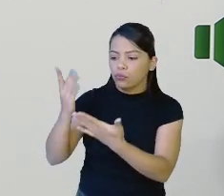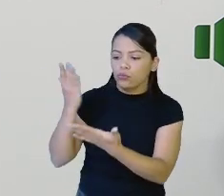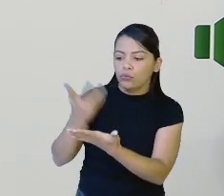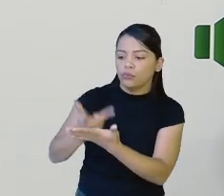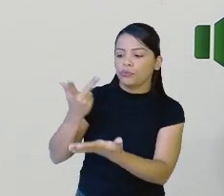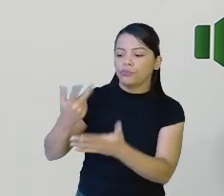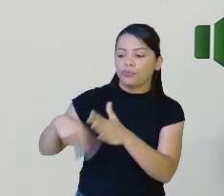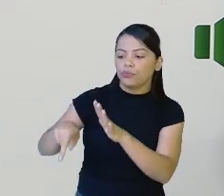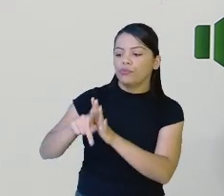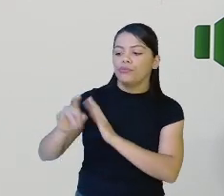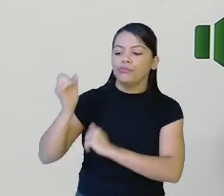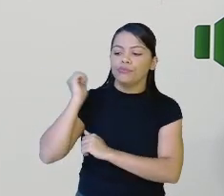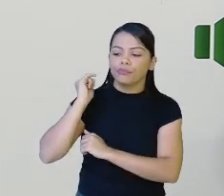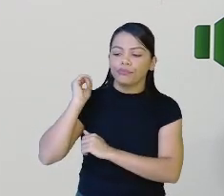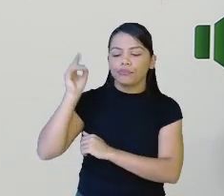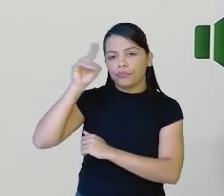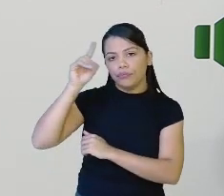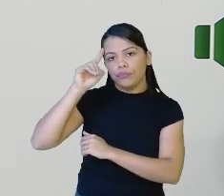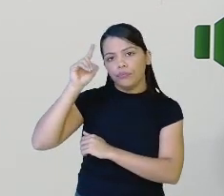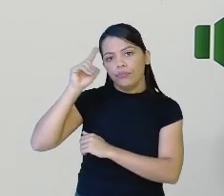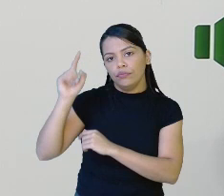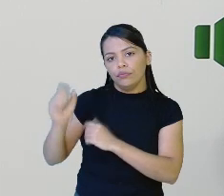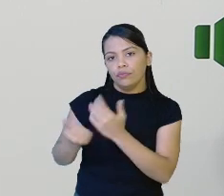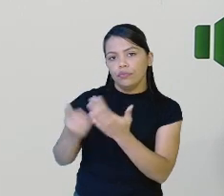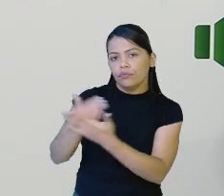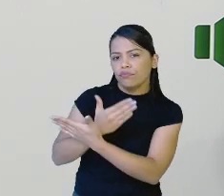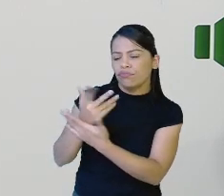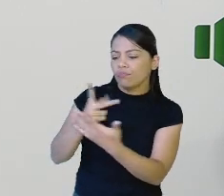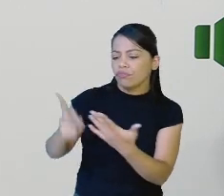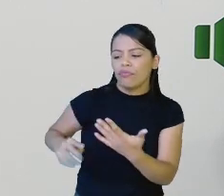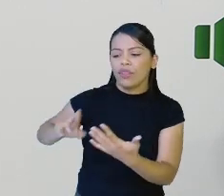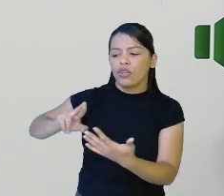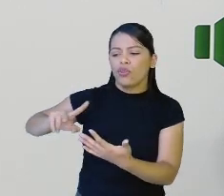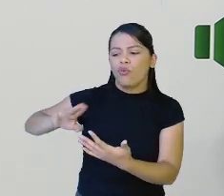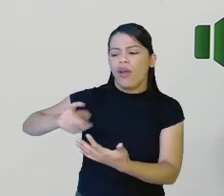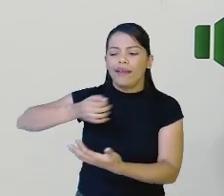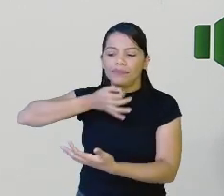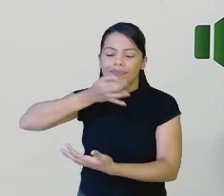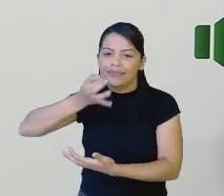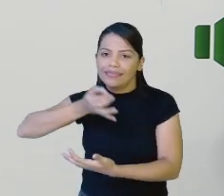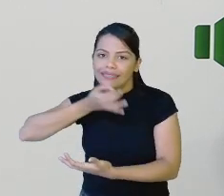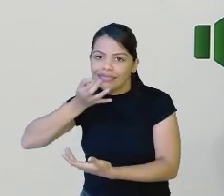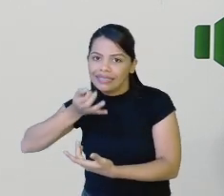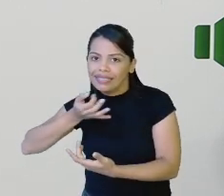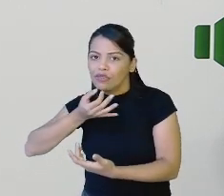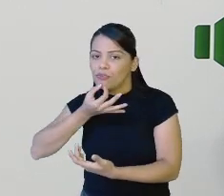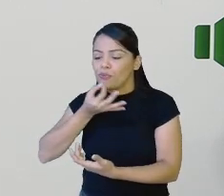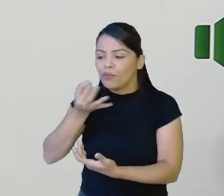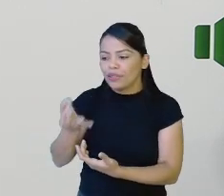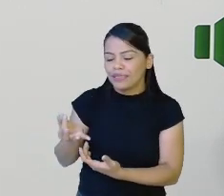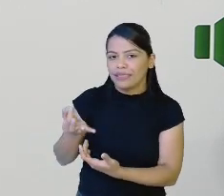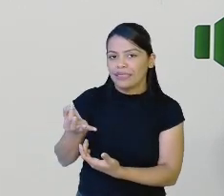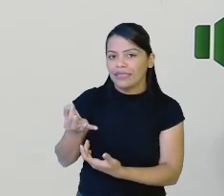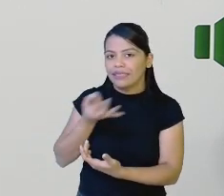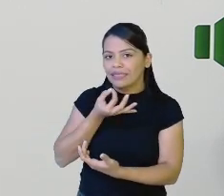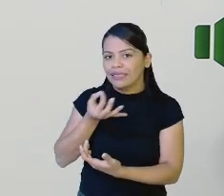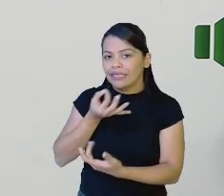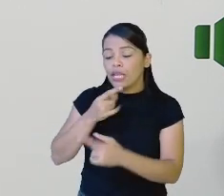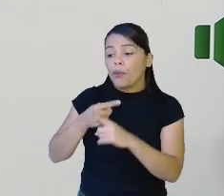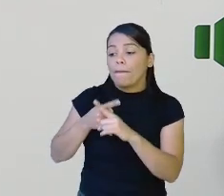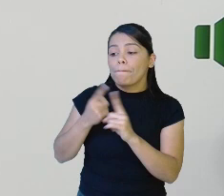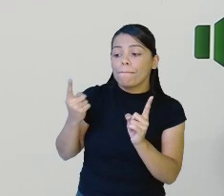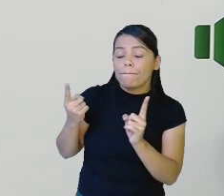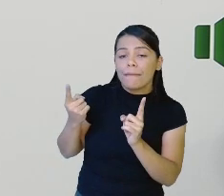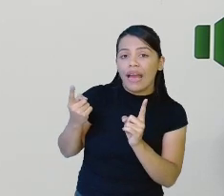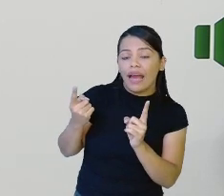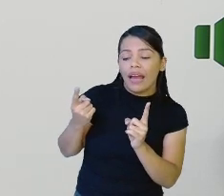nem são assim tão engraçadas, mas que o autor, quando ele coloca o humor, O objetivo dele não é